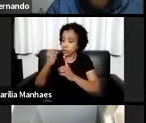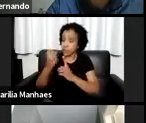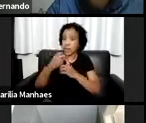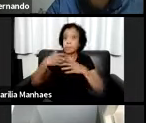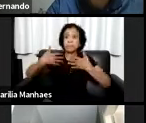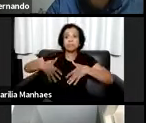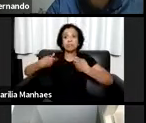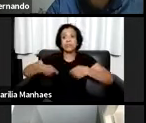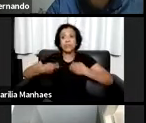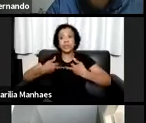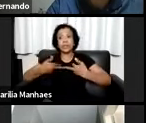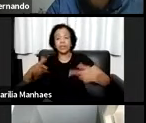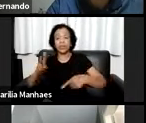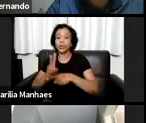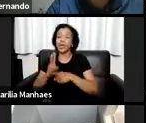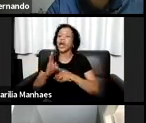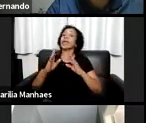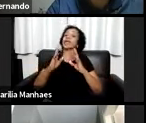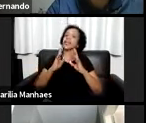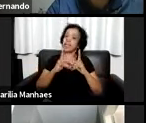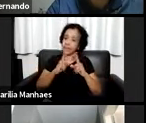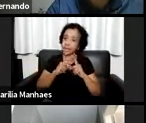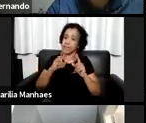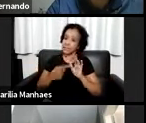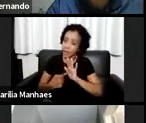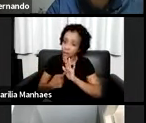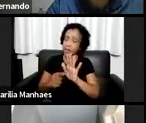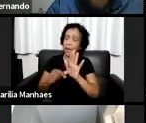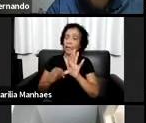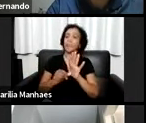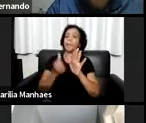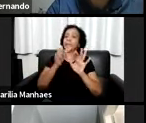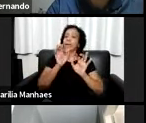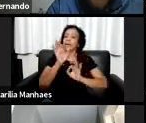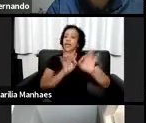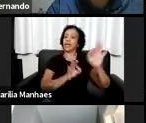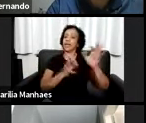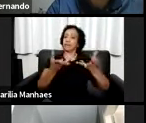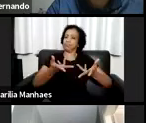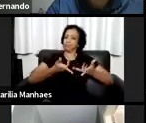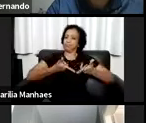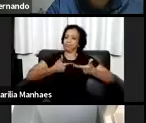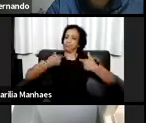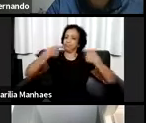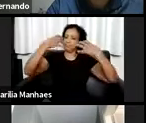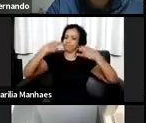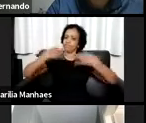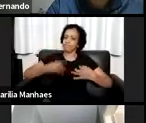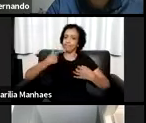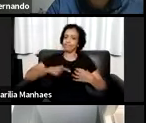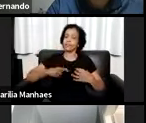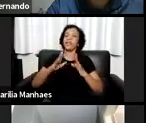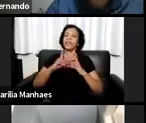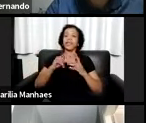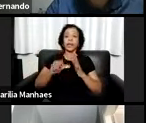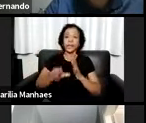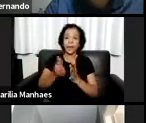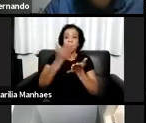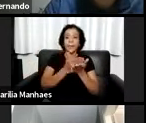de tomar cuidado, a igreja vai ser a primeira a tomar cuidado. A igreja vai sair na frente e já saiu na